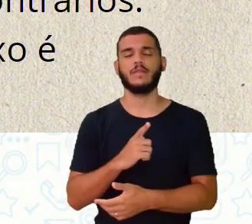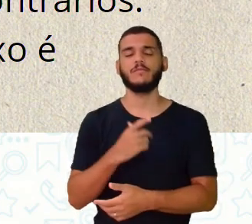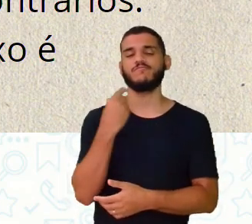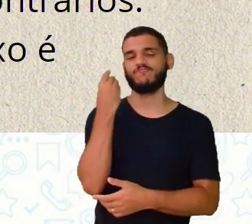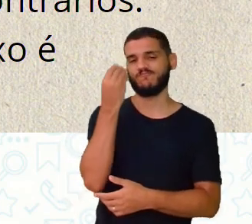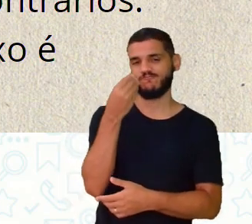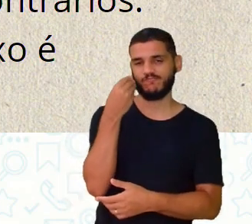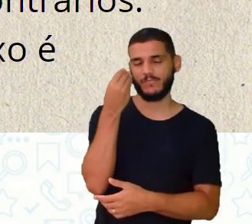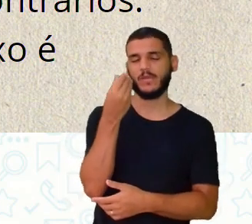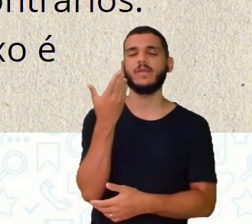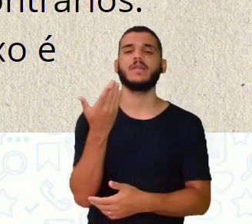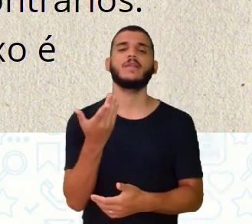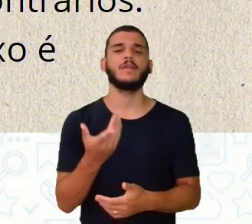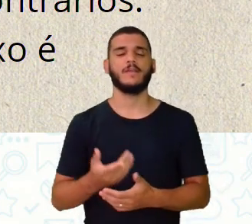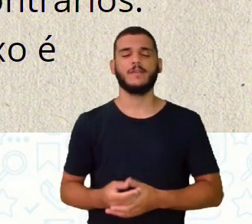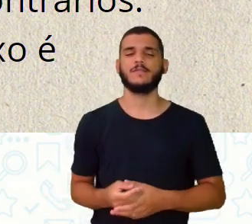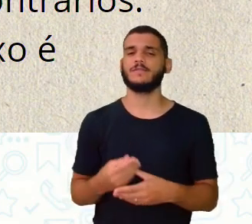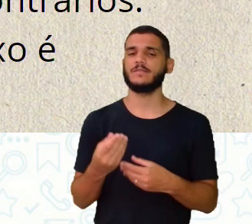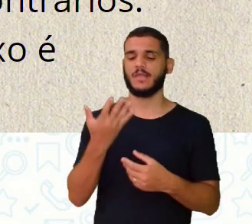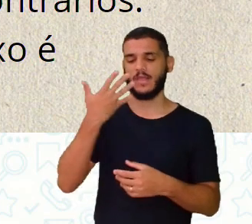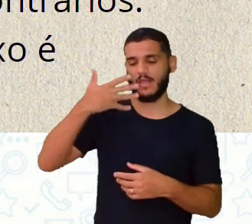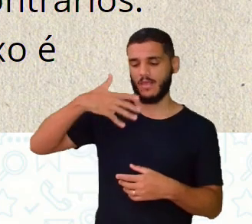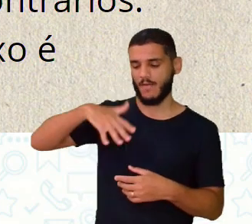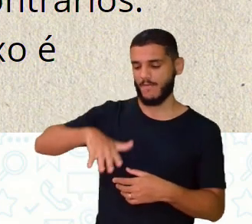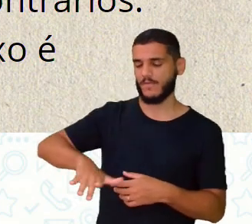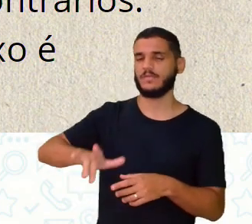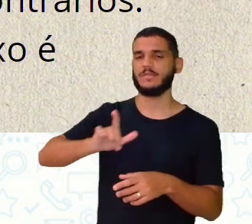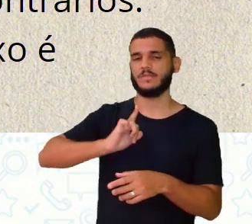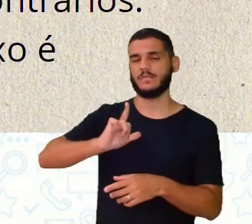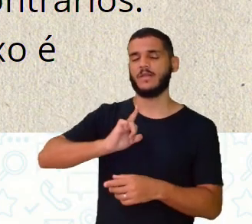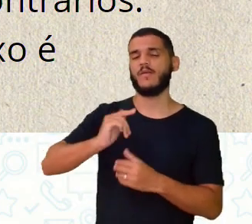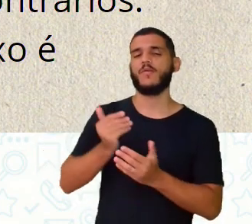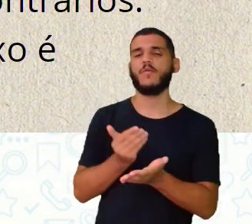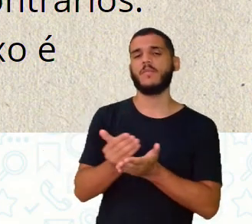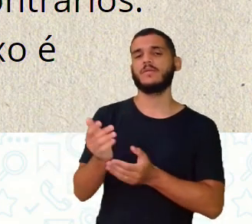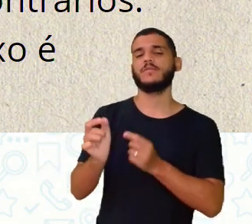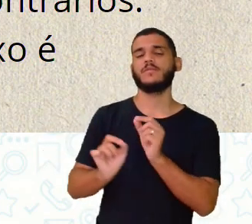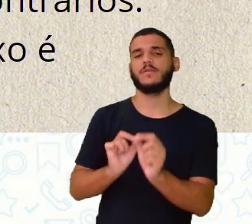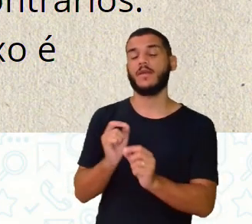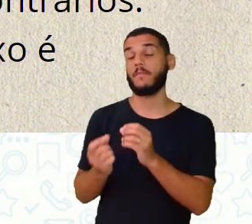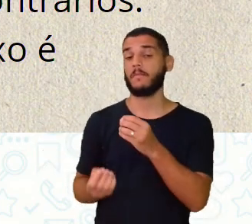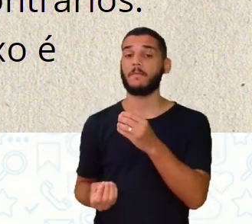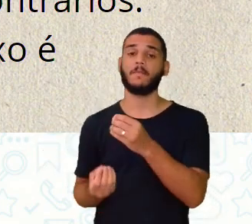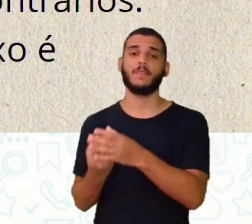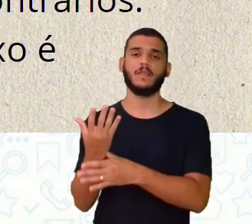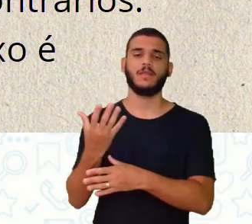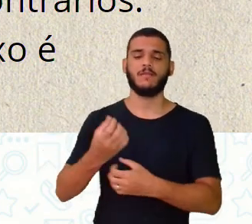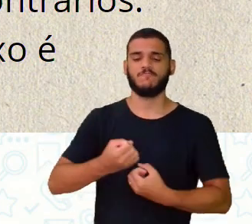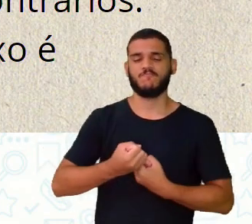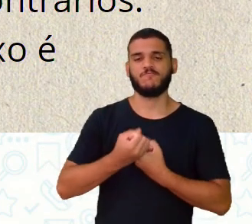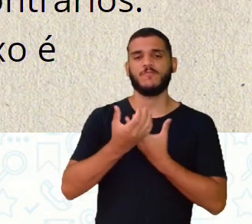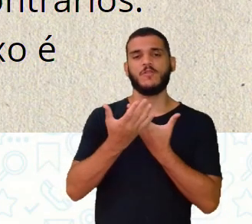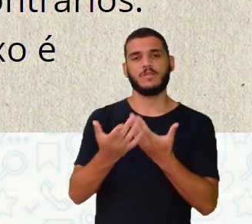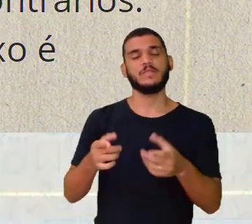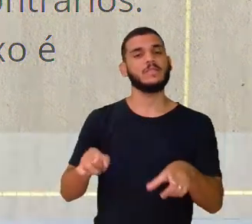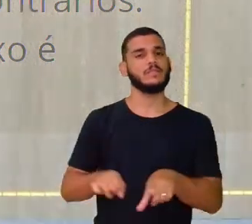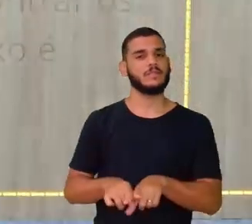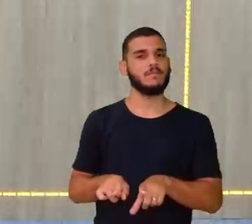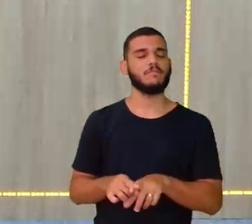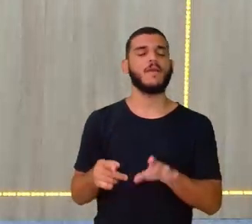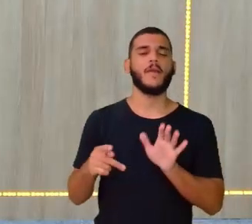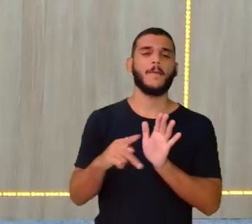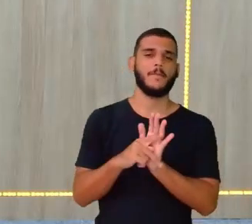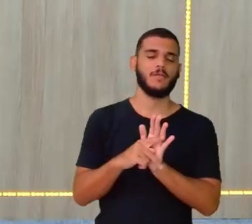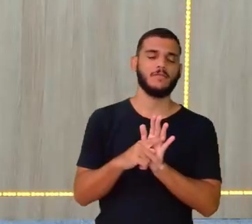dessa experiência, não é, da sua infância, que ele começa a fazer poesia, a criar os seus